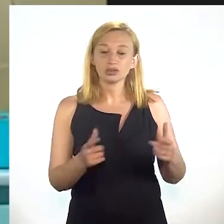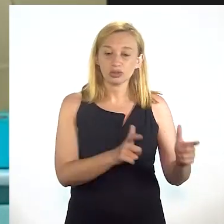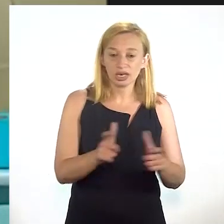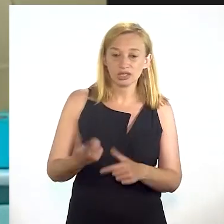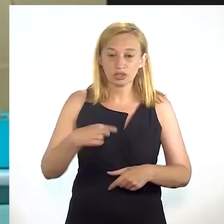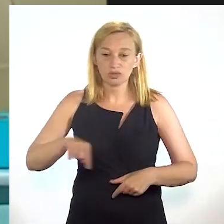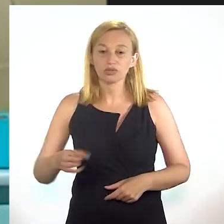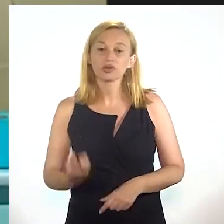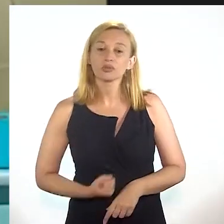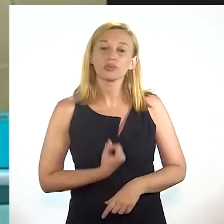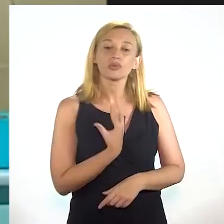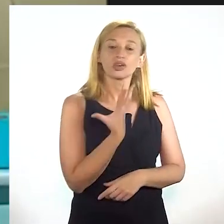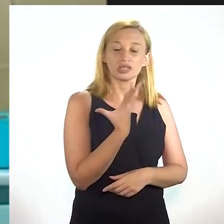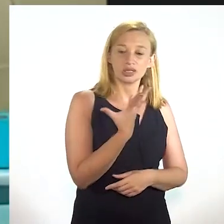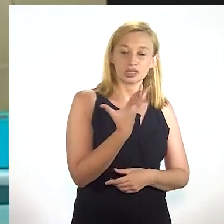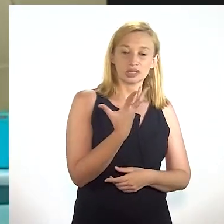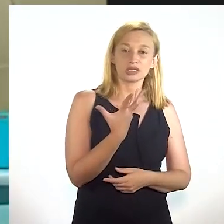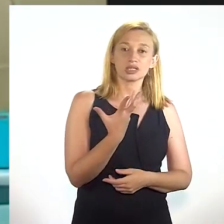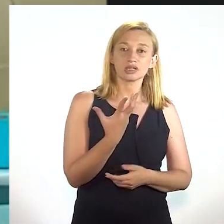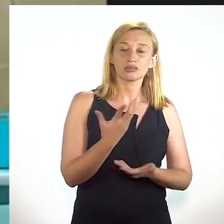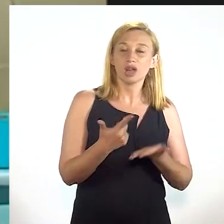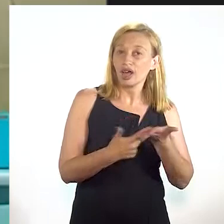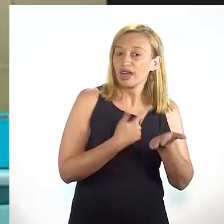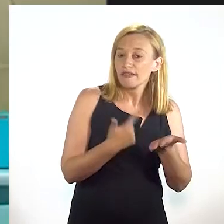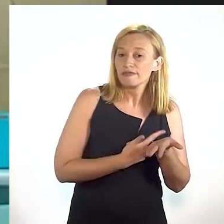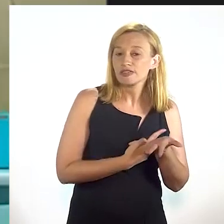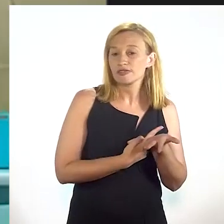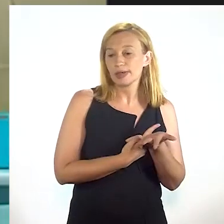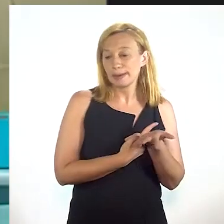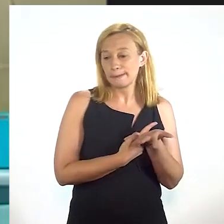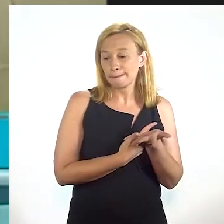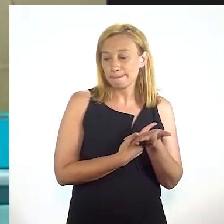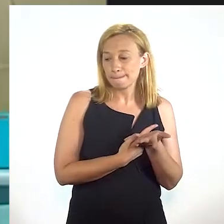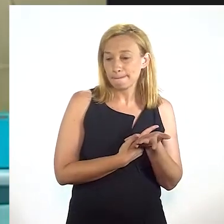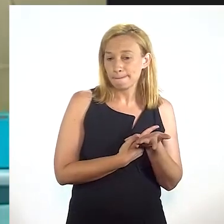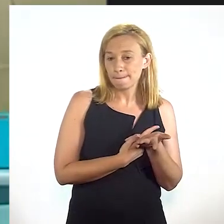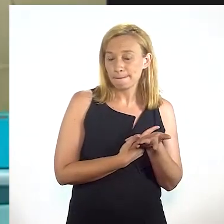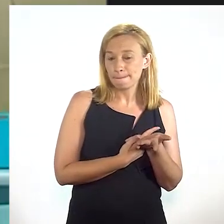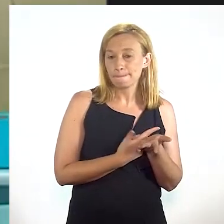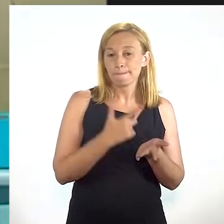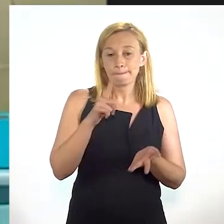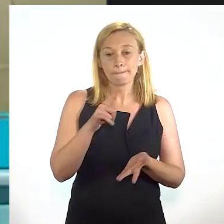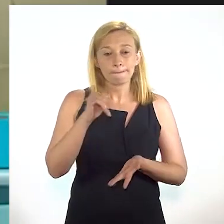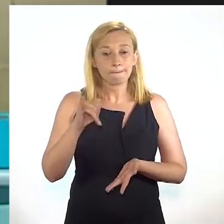os editais que eu participei foi de poesia. Eu consegui estar na revista